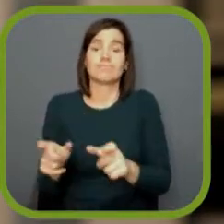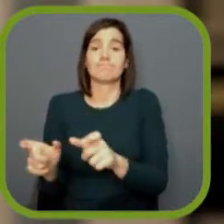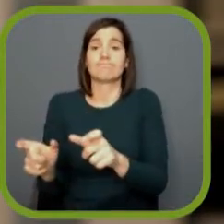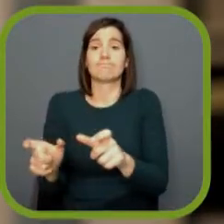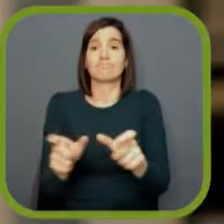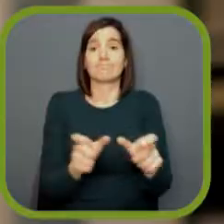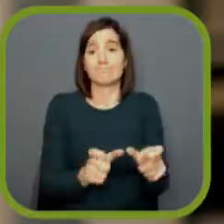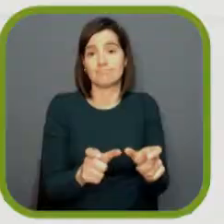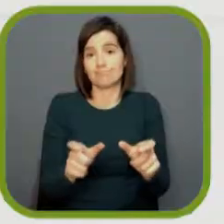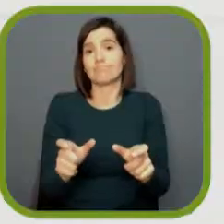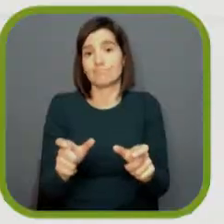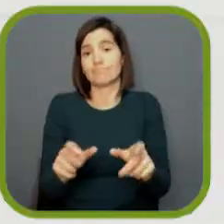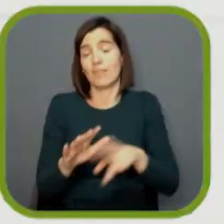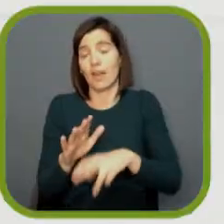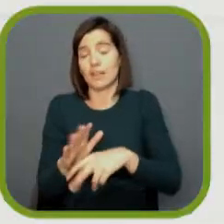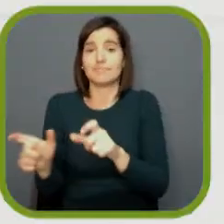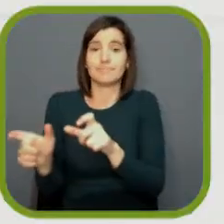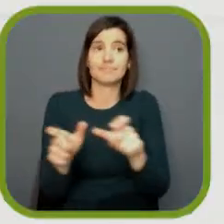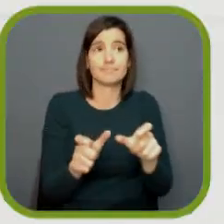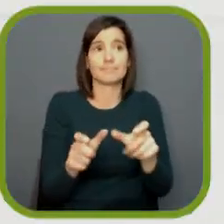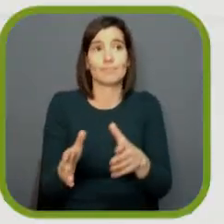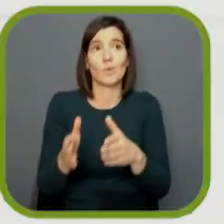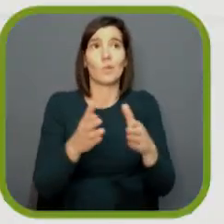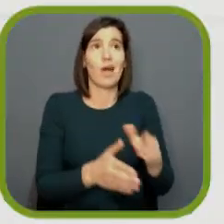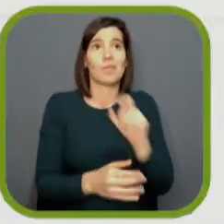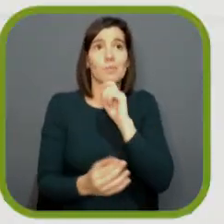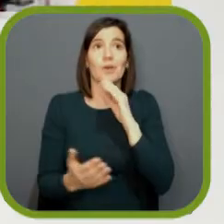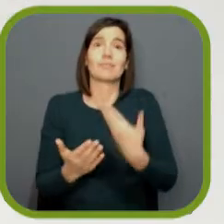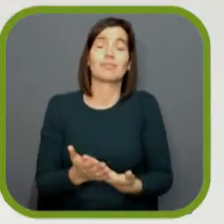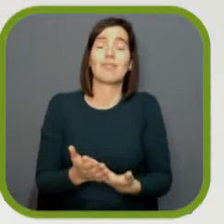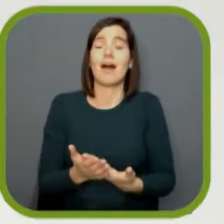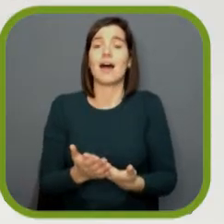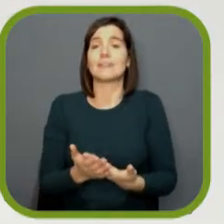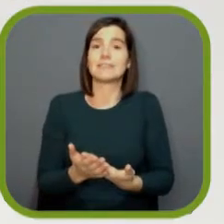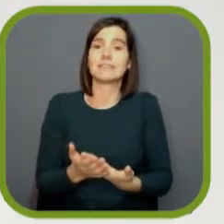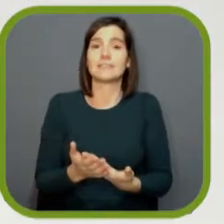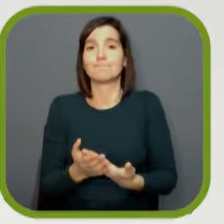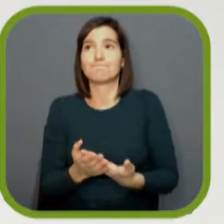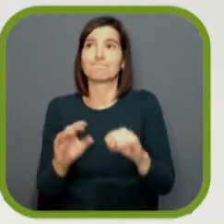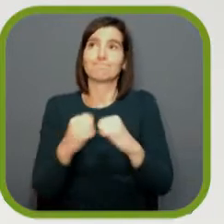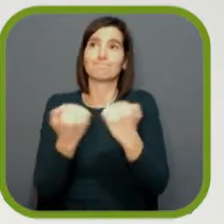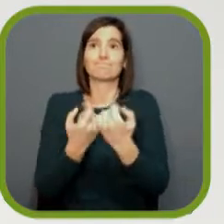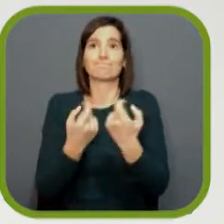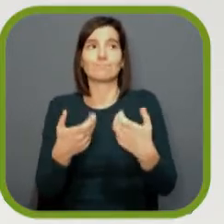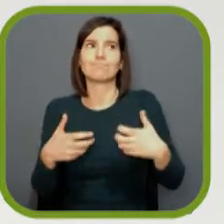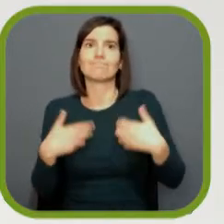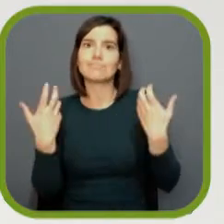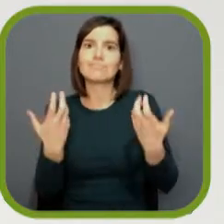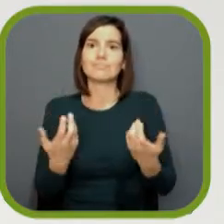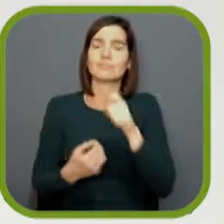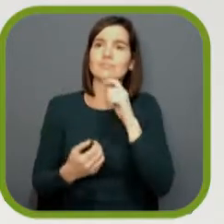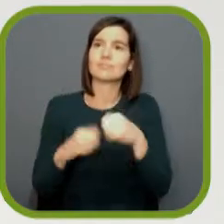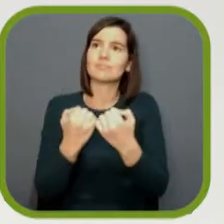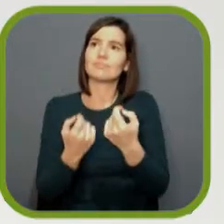medidas contingentes que, por sua vez, poderão causar ou pôr em causa alguma disrupção social, ou poderão